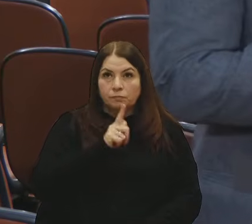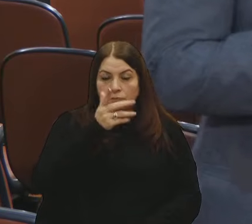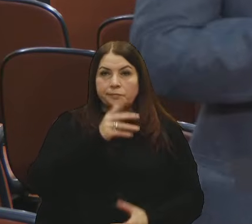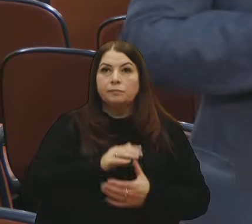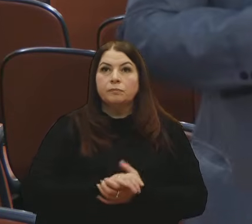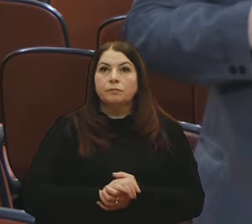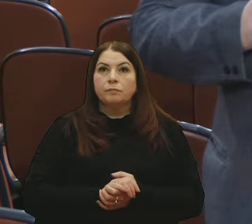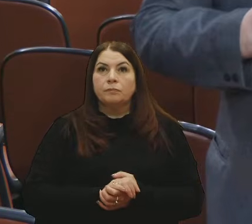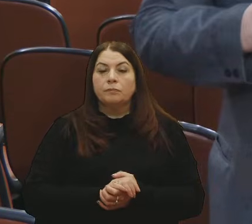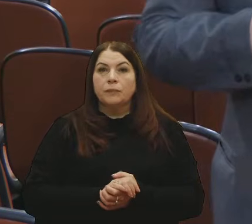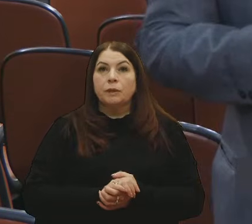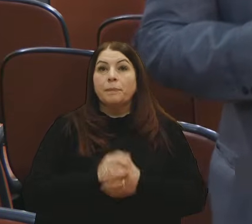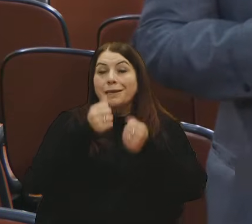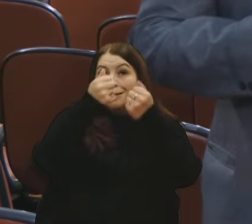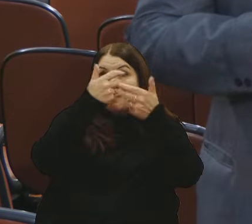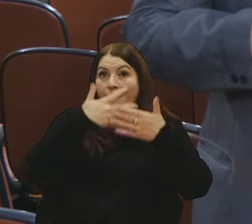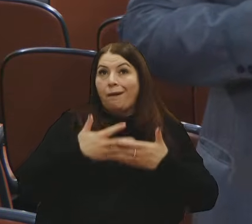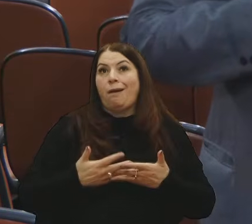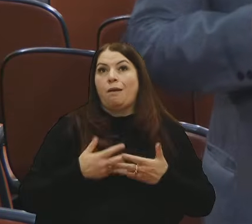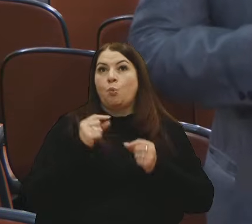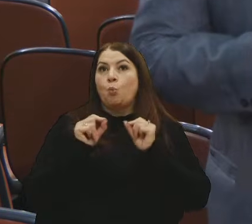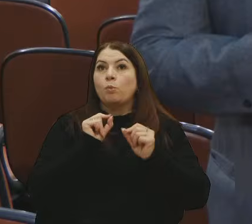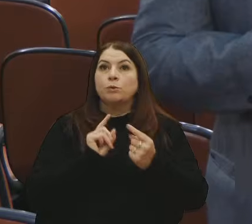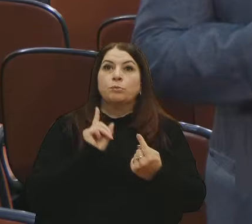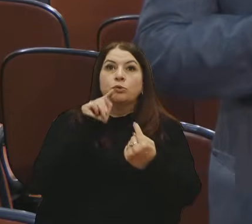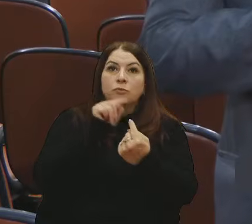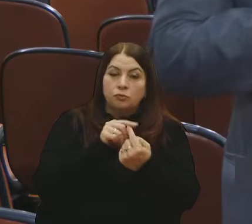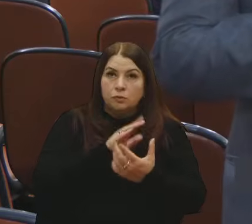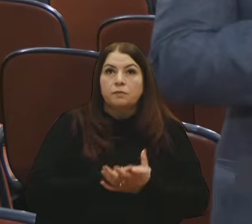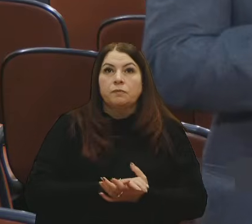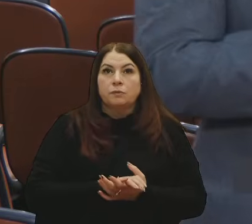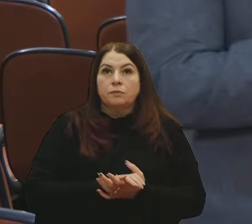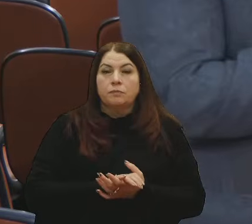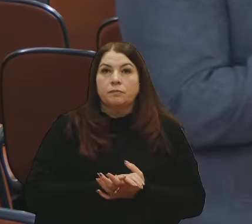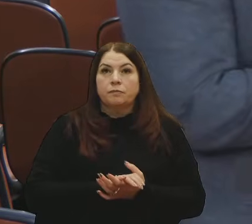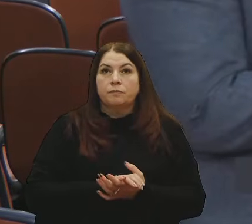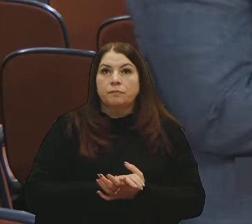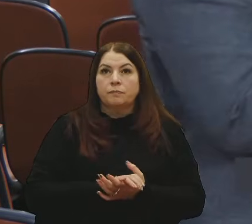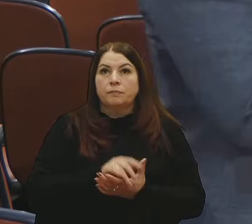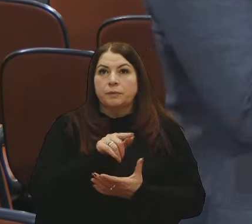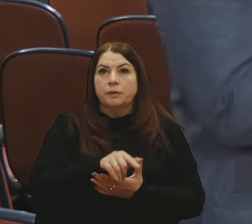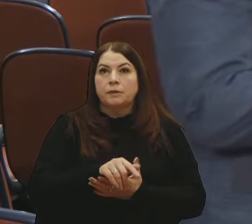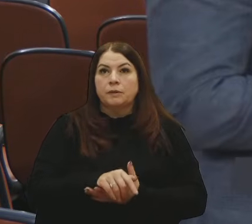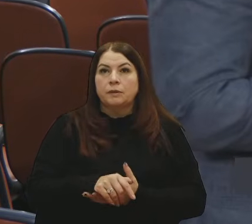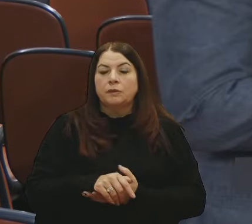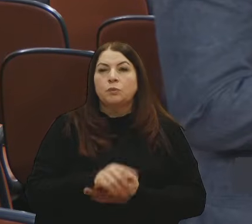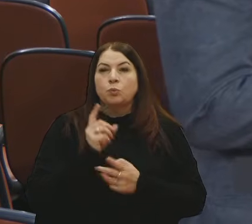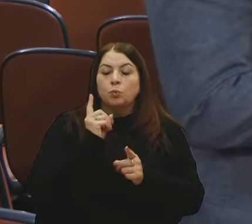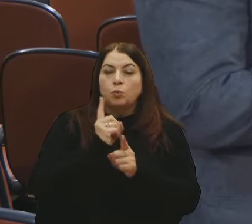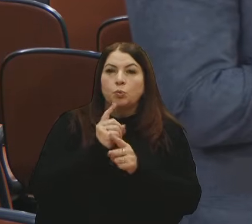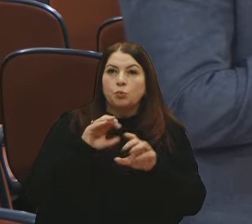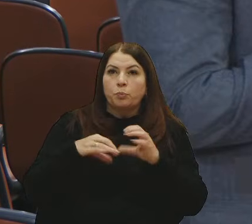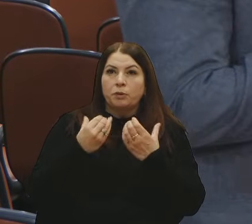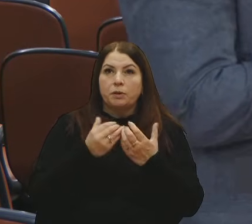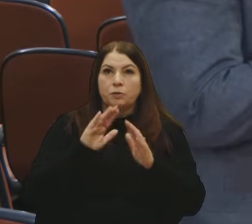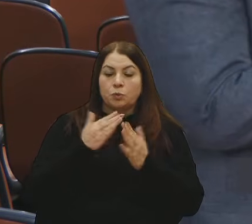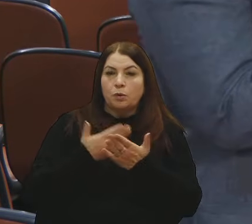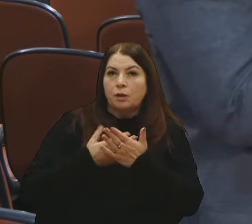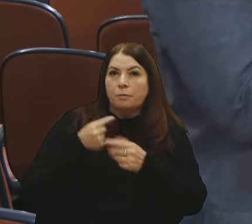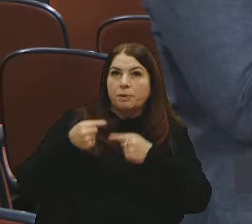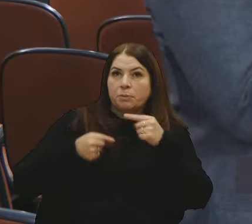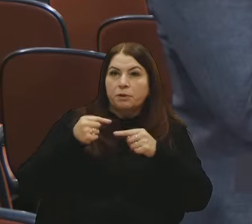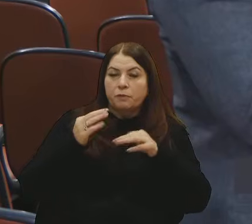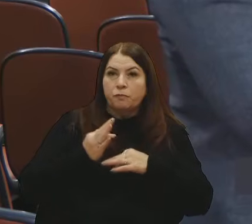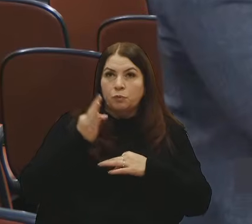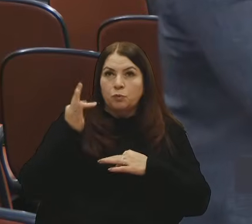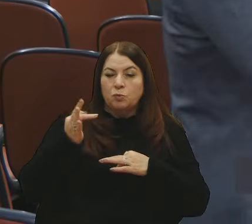Carenhato, para nos explicar justamente quais são os objetivos deste evento. Vereador, encontro com a comunidade escolar para debater o futuro da